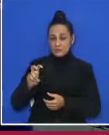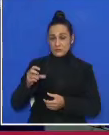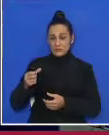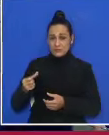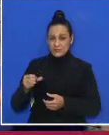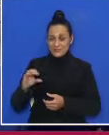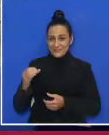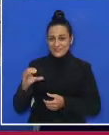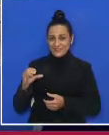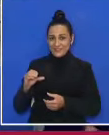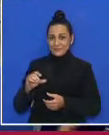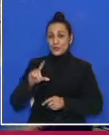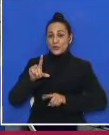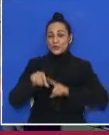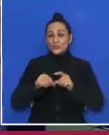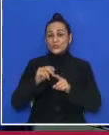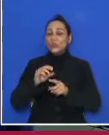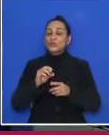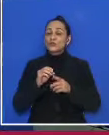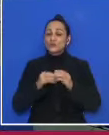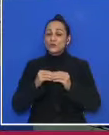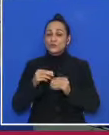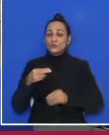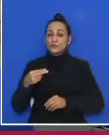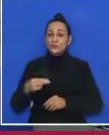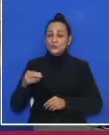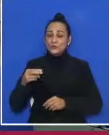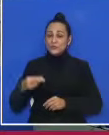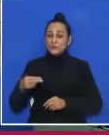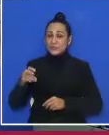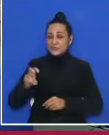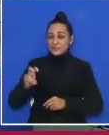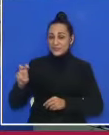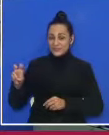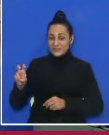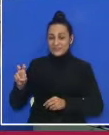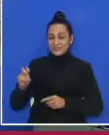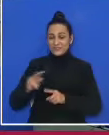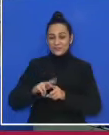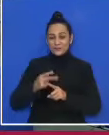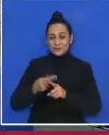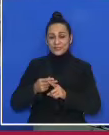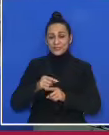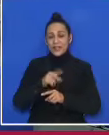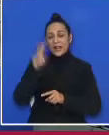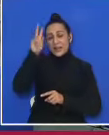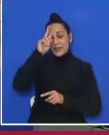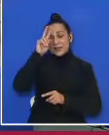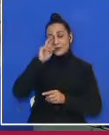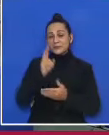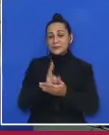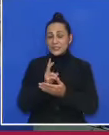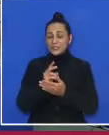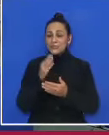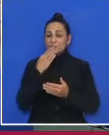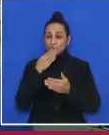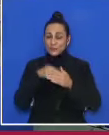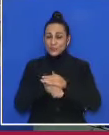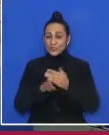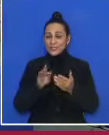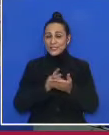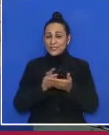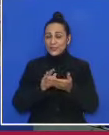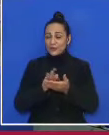R$ 65.481,56. Sorteio do concurso 2.255 da dupla Sena. Lembrando, na sequência tem Time Mania, tem